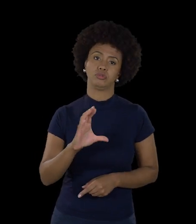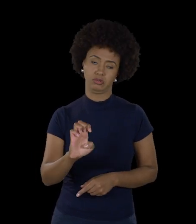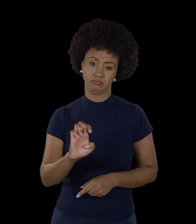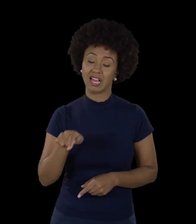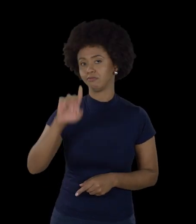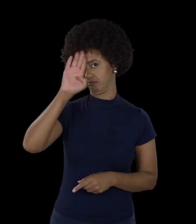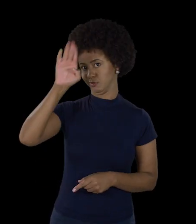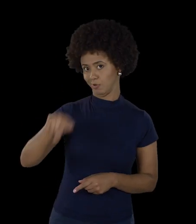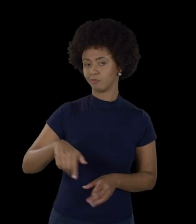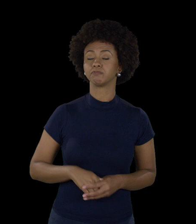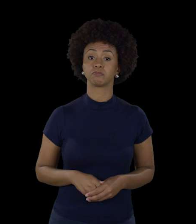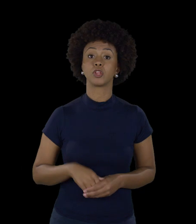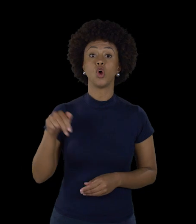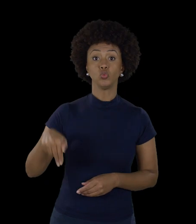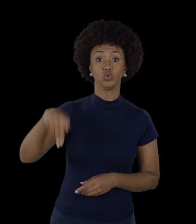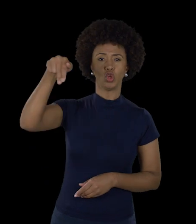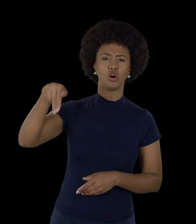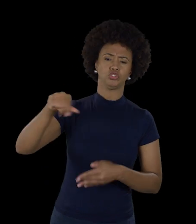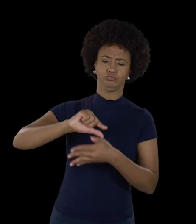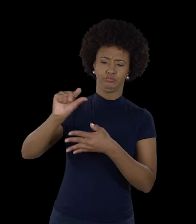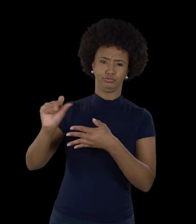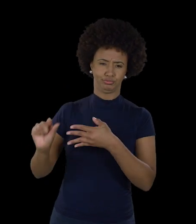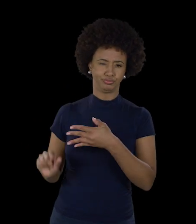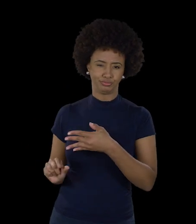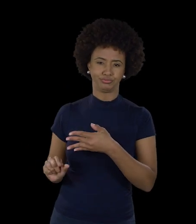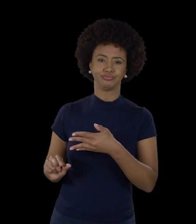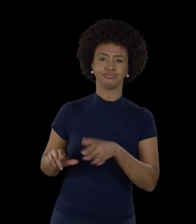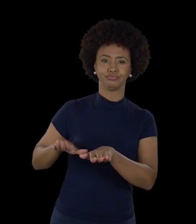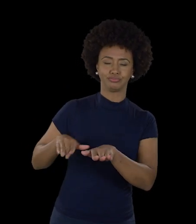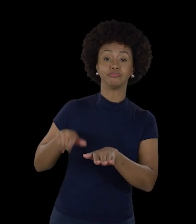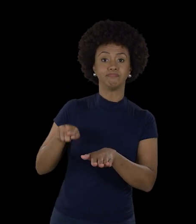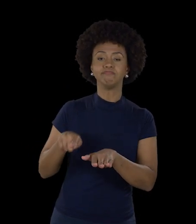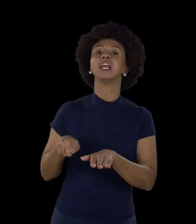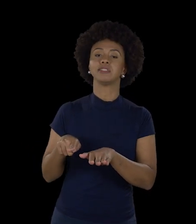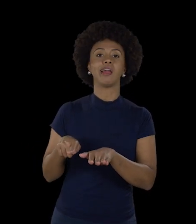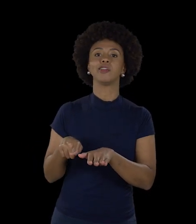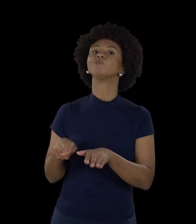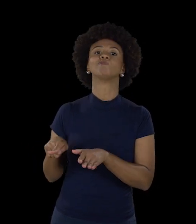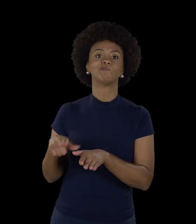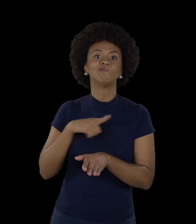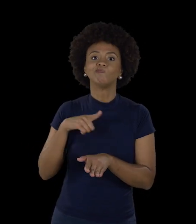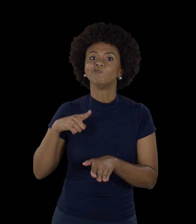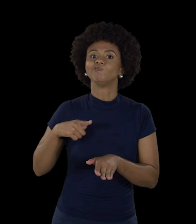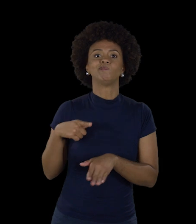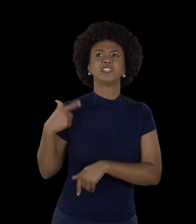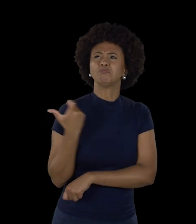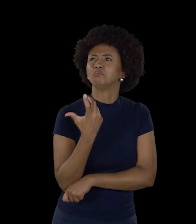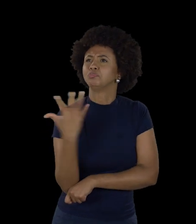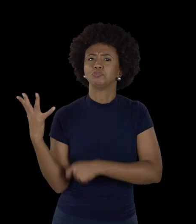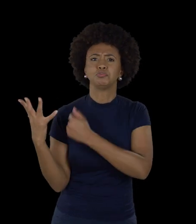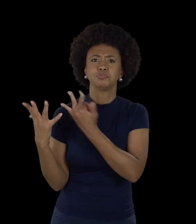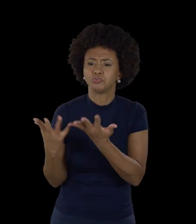Rio Doce, o principal rio Capixaba. O litoral norte do estado se configura como importante corredor ecológico de